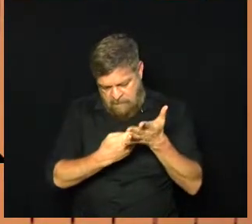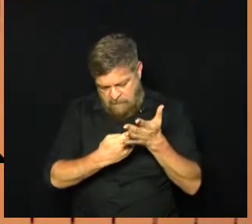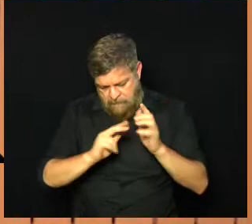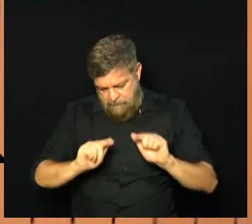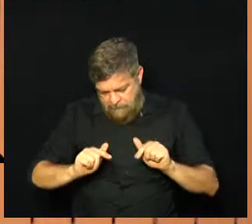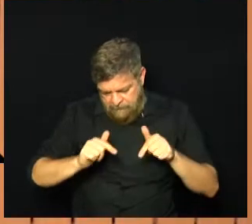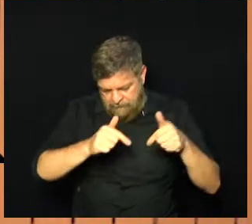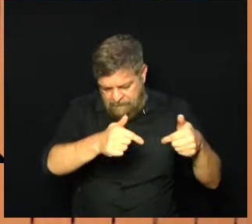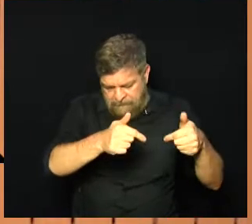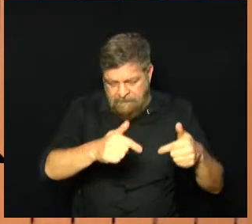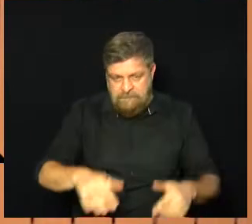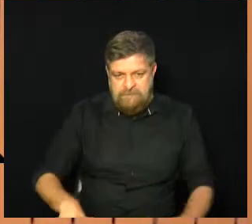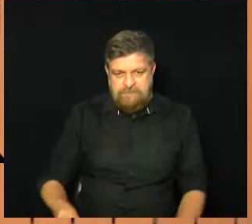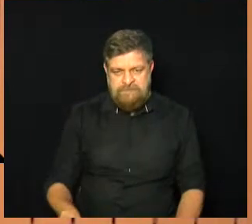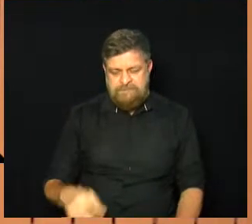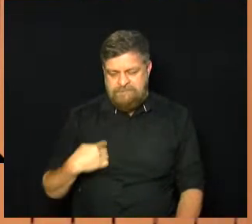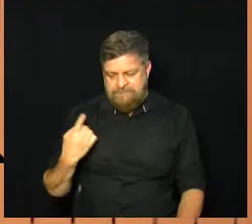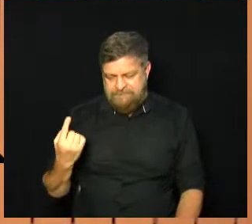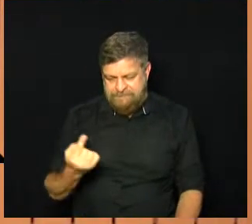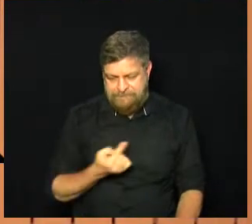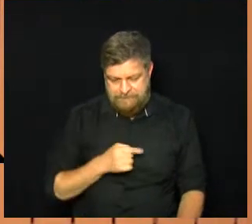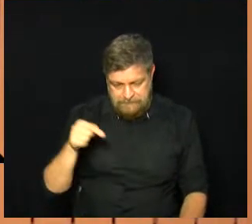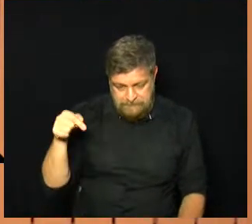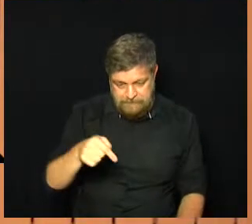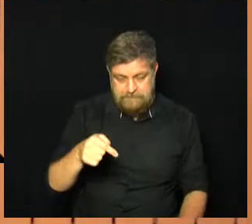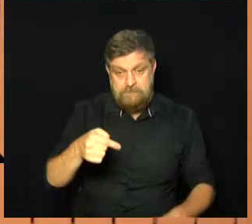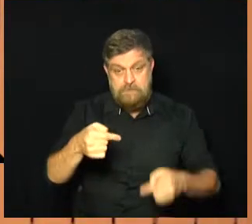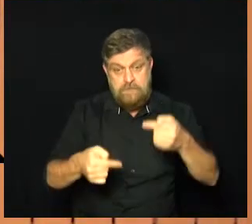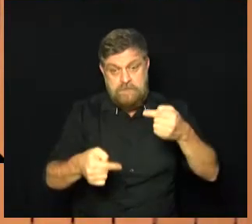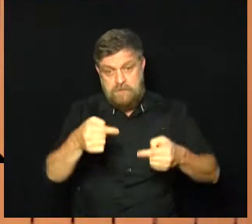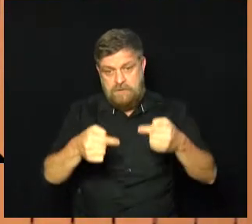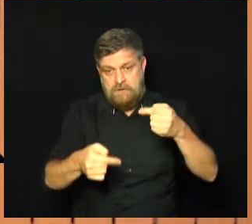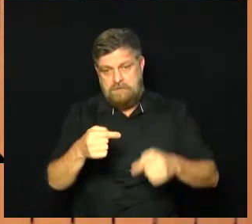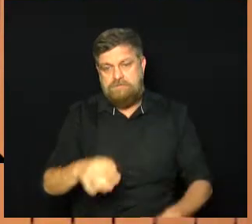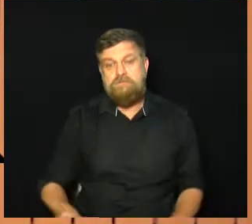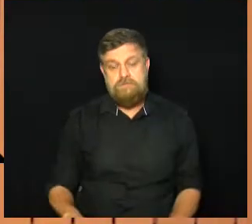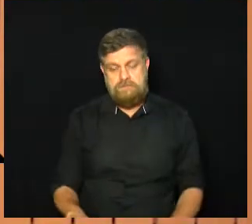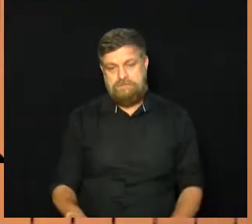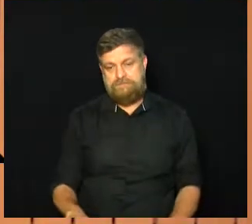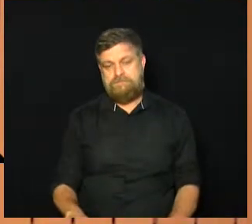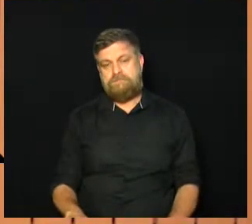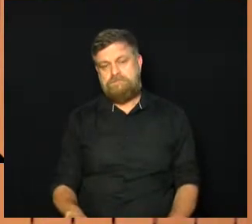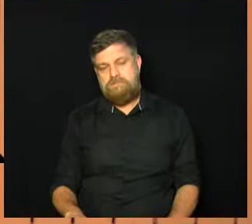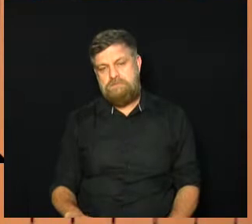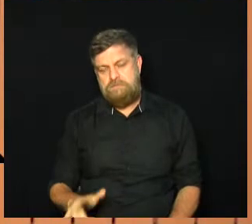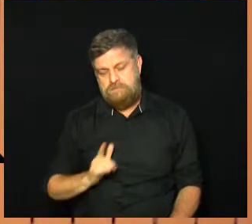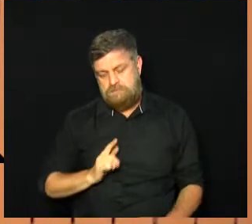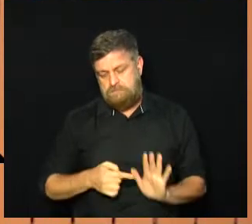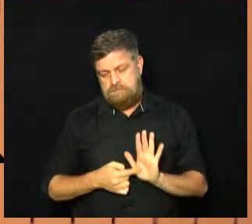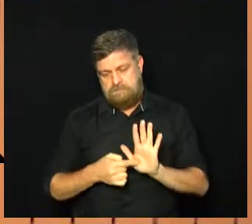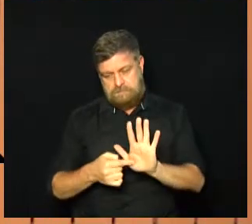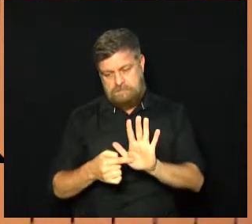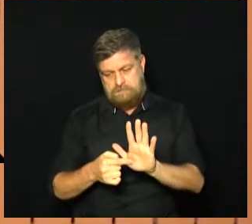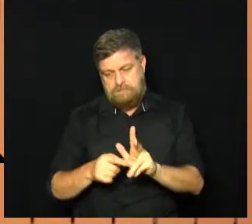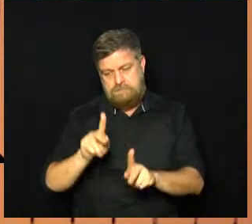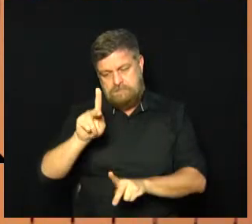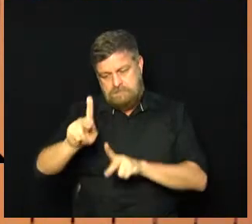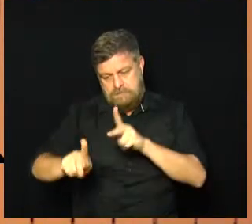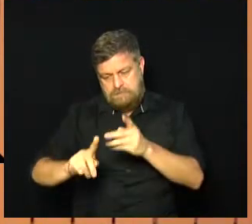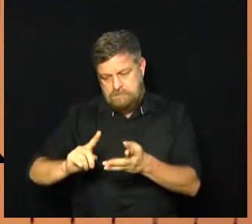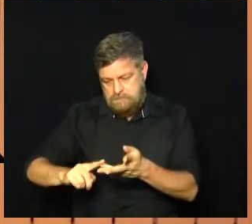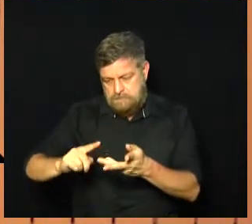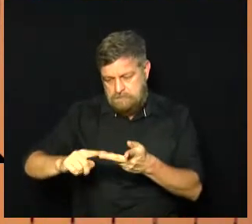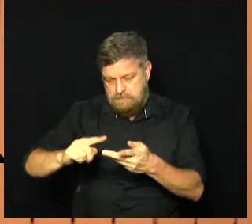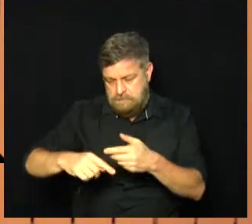ações. Então, a gente trouxe aqui um debate amplo, né, que trazia a necessidade da nossa população. Então,